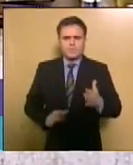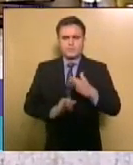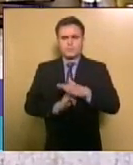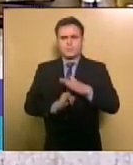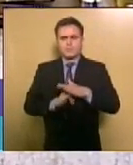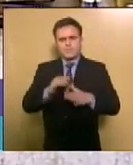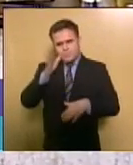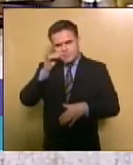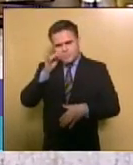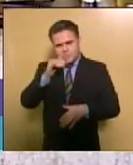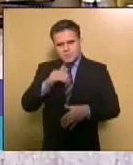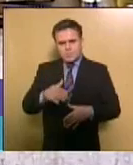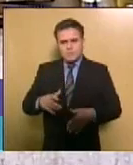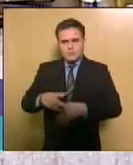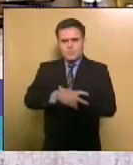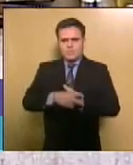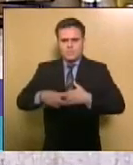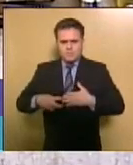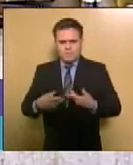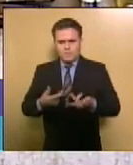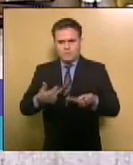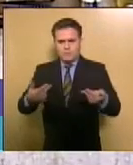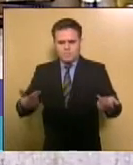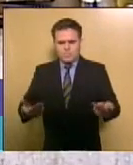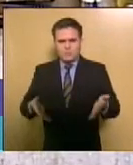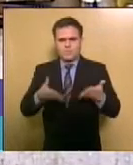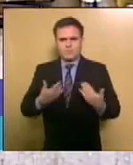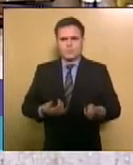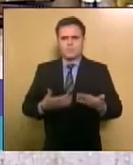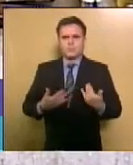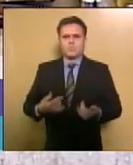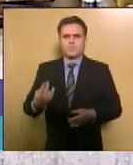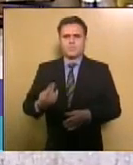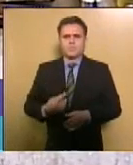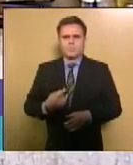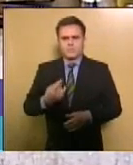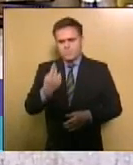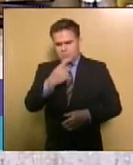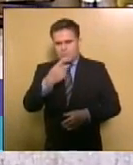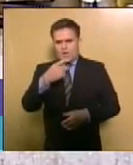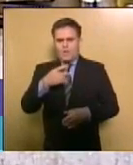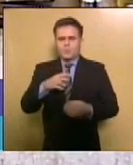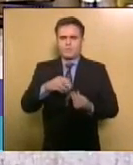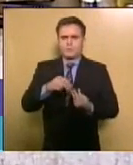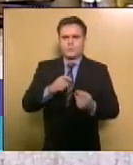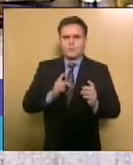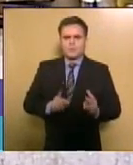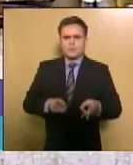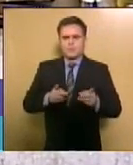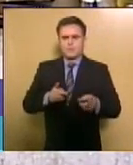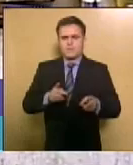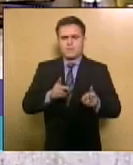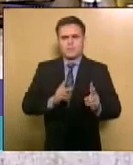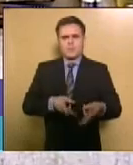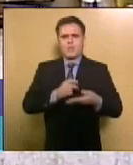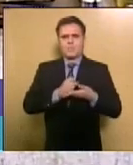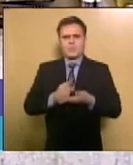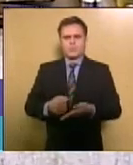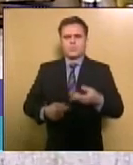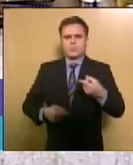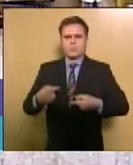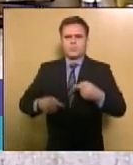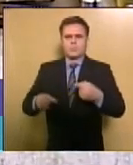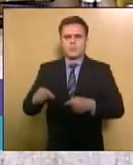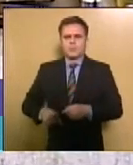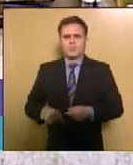Observatório de criminologia e delinquência juvenil da nossa universidade sempre colaborando aqui com o nosso nosso debate